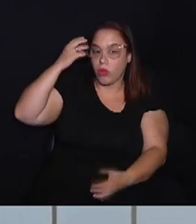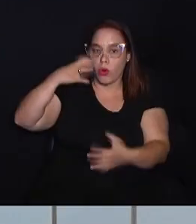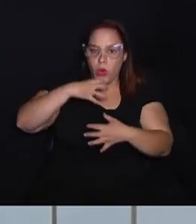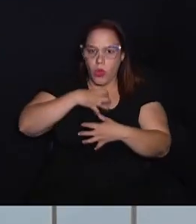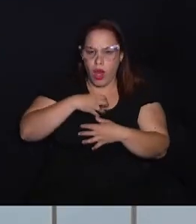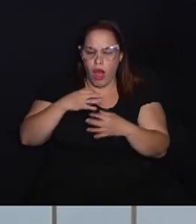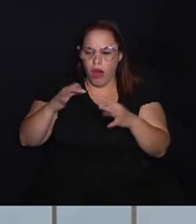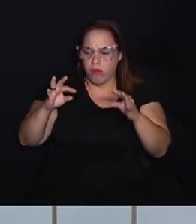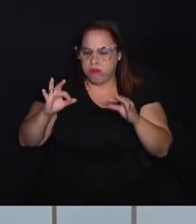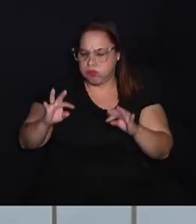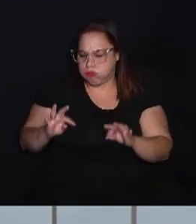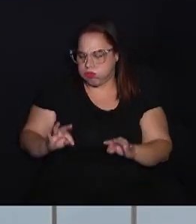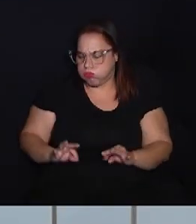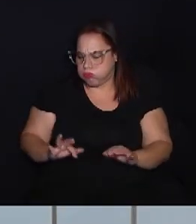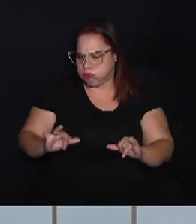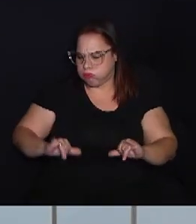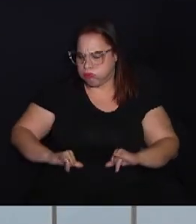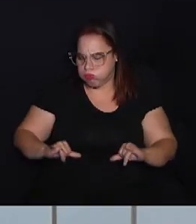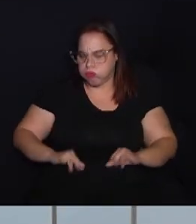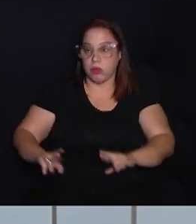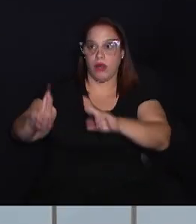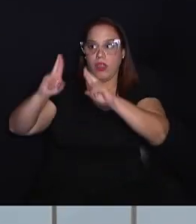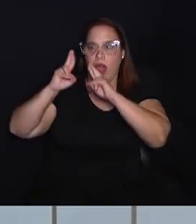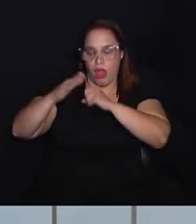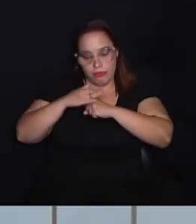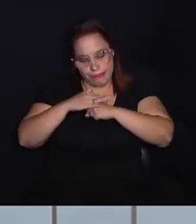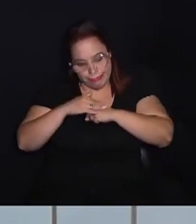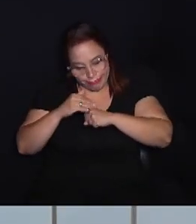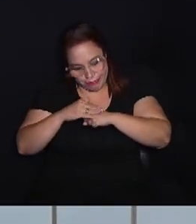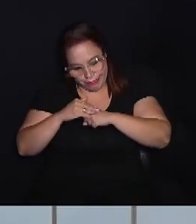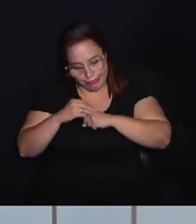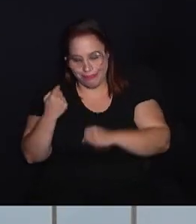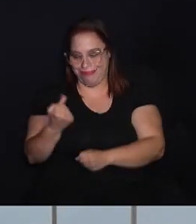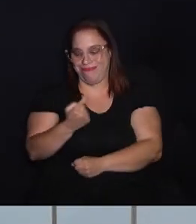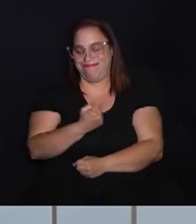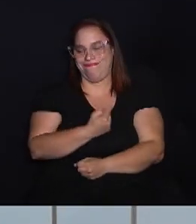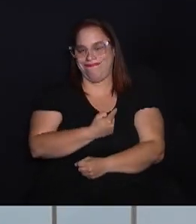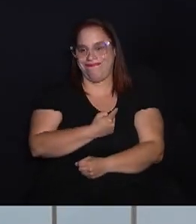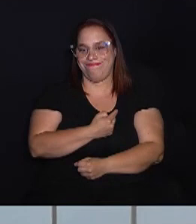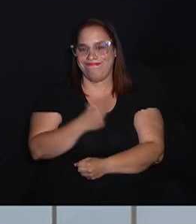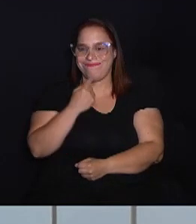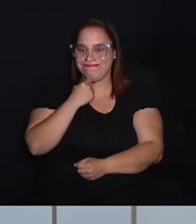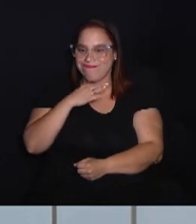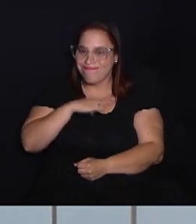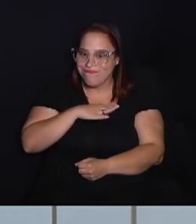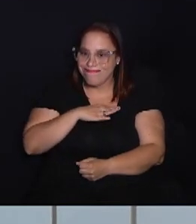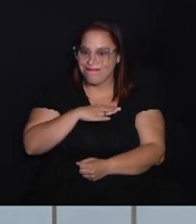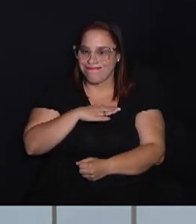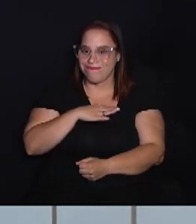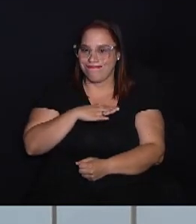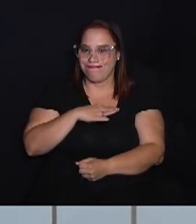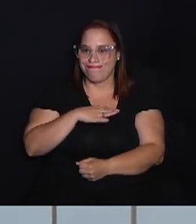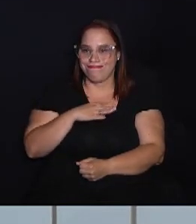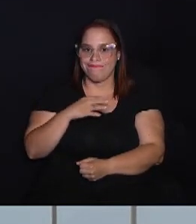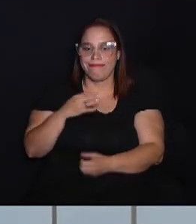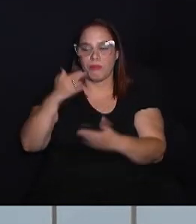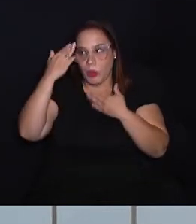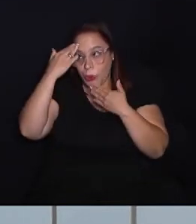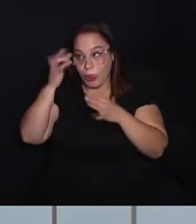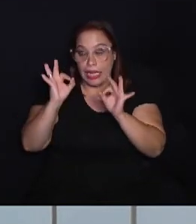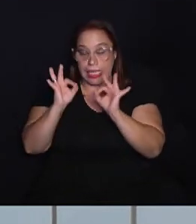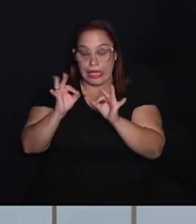E dentro desse orçamento discutir e priorizar as indicações de emendas impositivas, né? Que são um